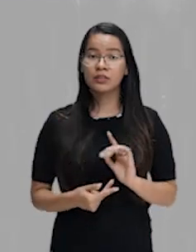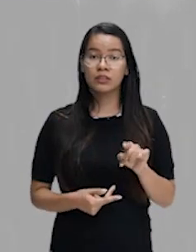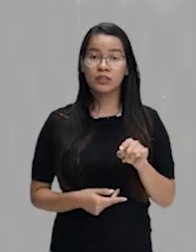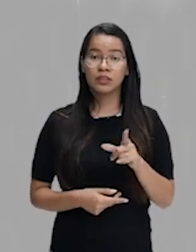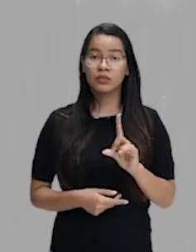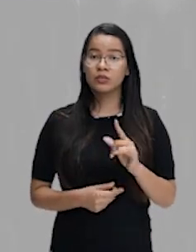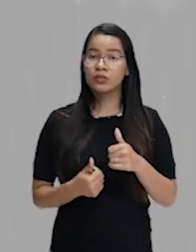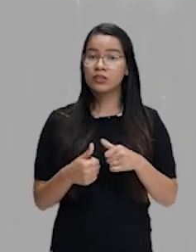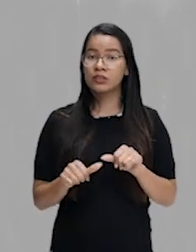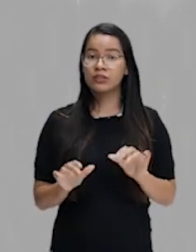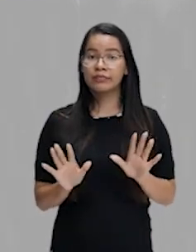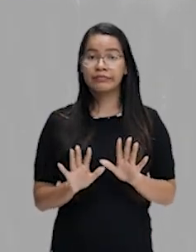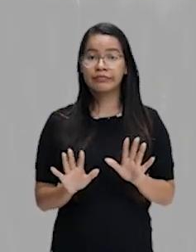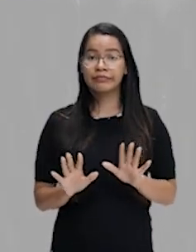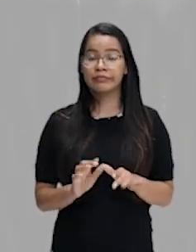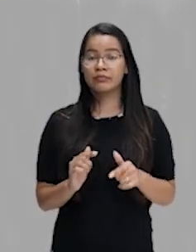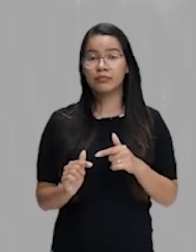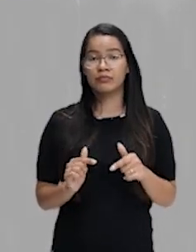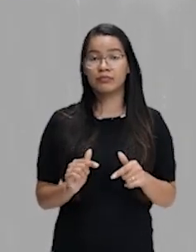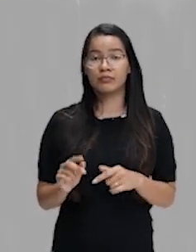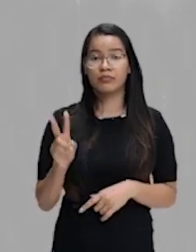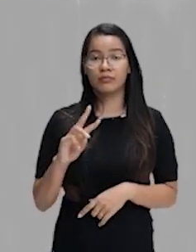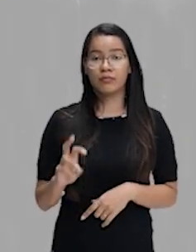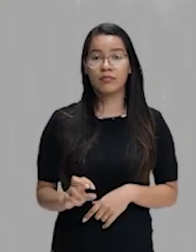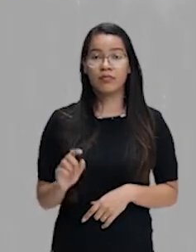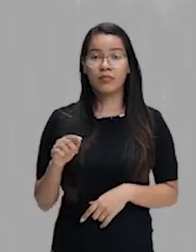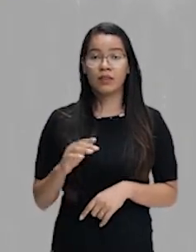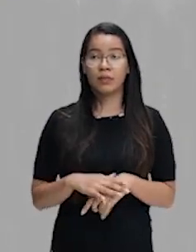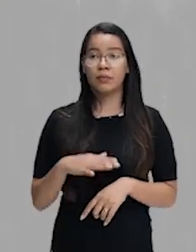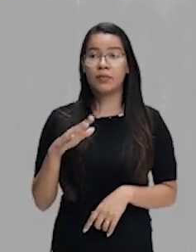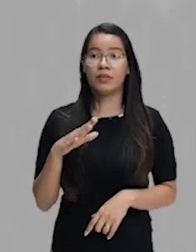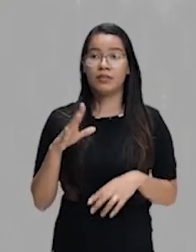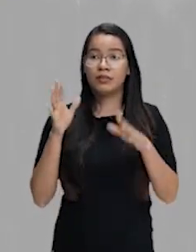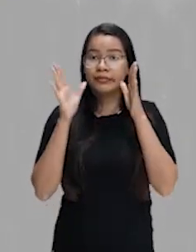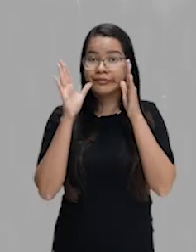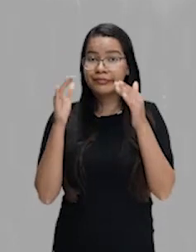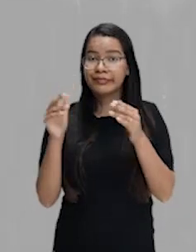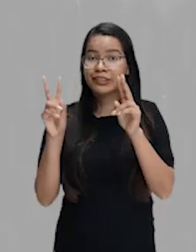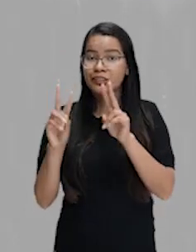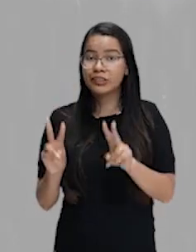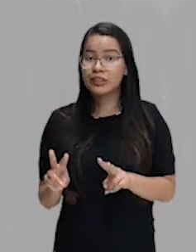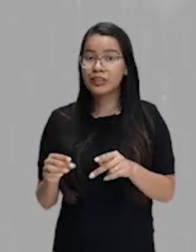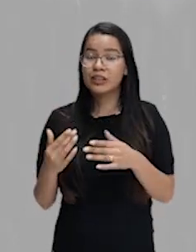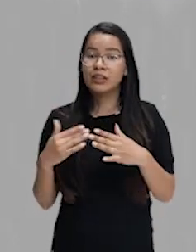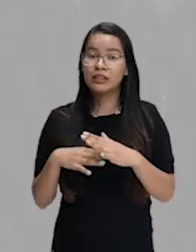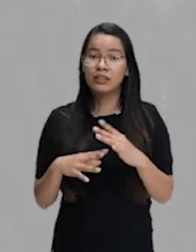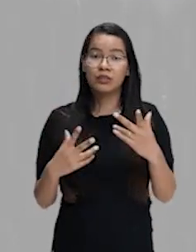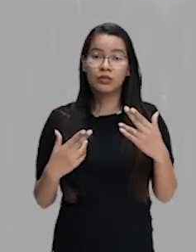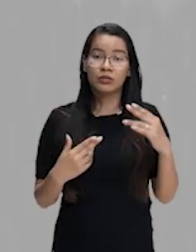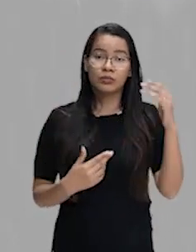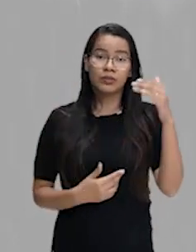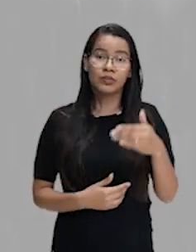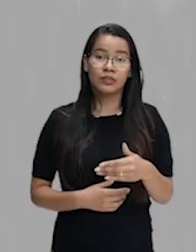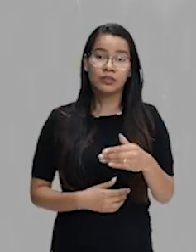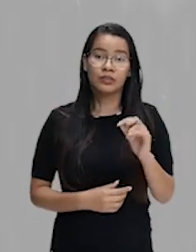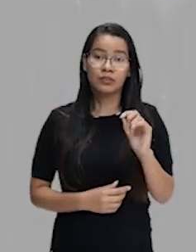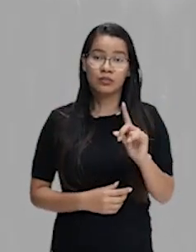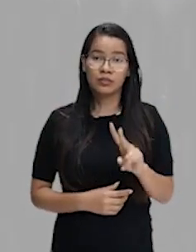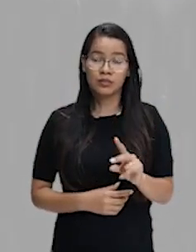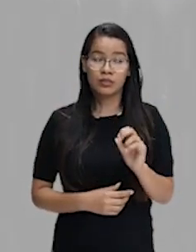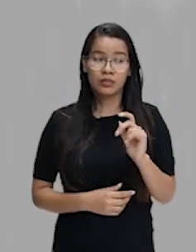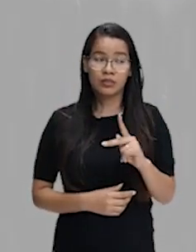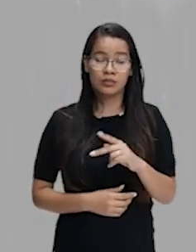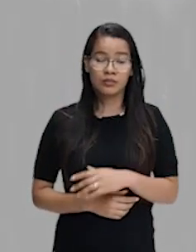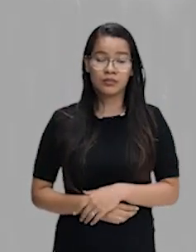contrário, muitas vezes você está sendo até mais vigiado no trabalho remoto do que no trabalho presencial. Beleza?